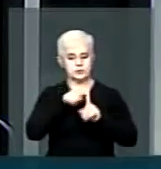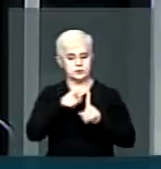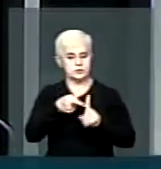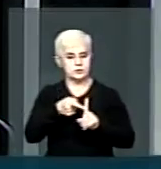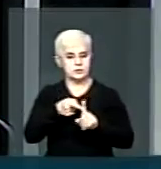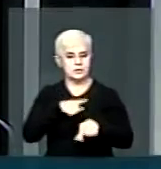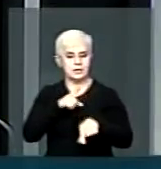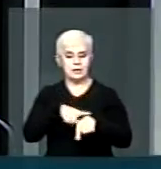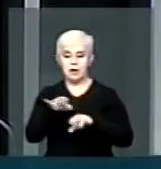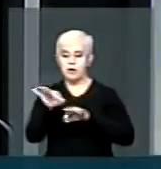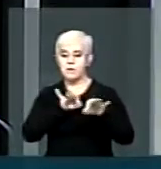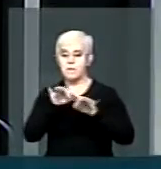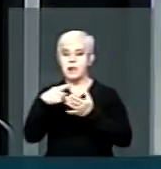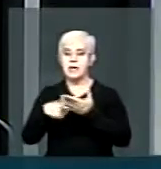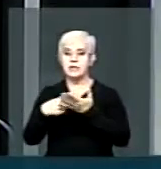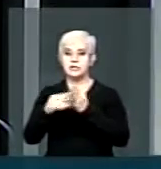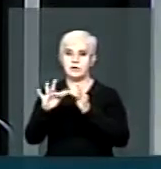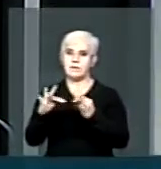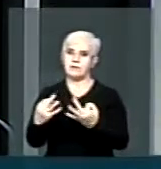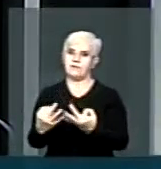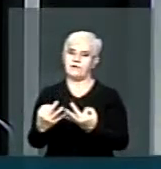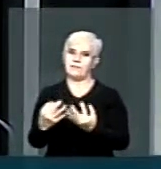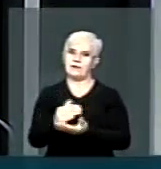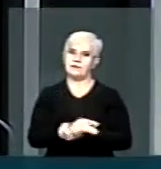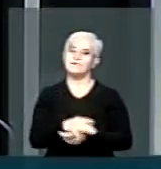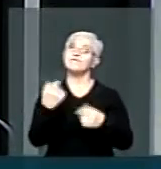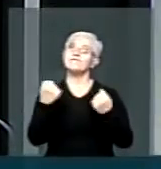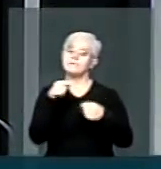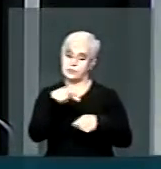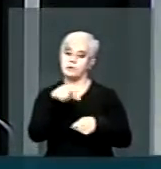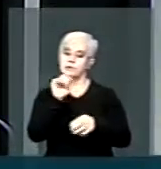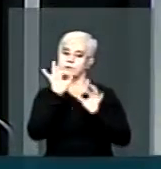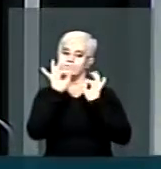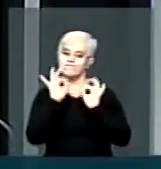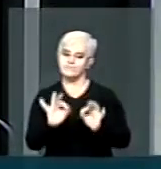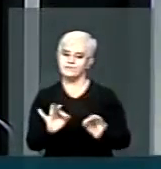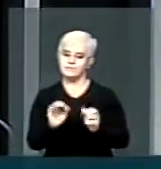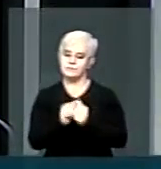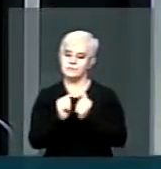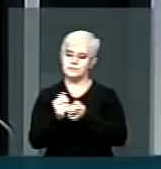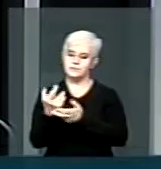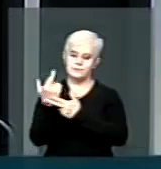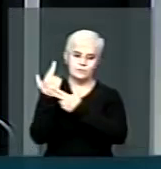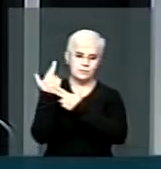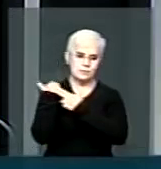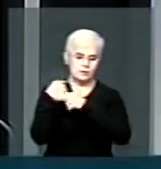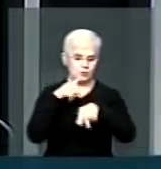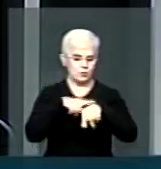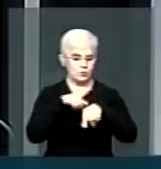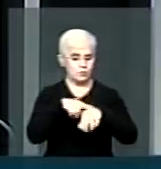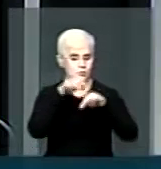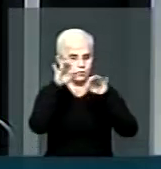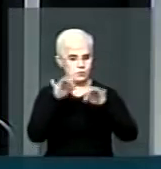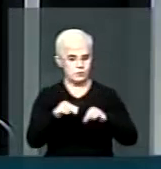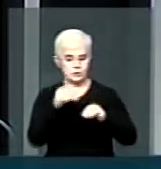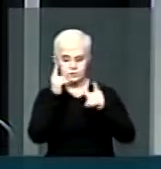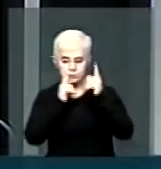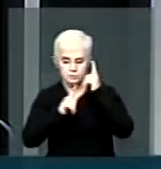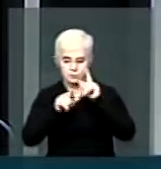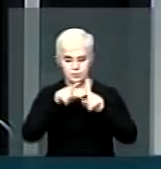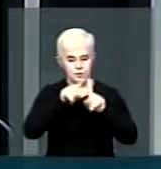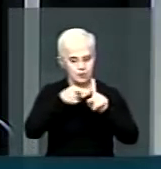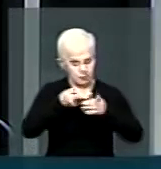do planejamento familiar. É preciso escolher de forma responsável o momento ideal para se ter um